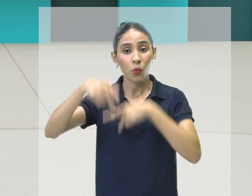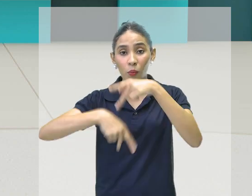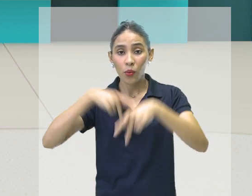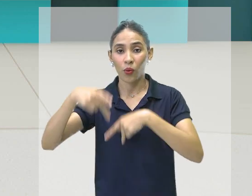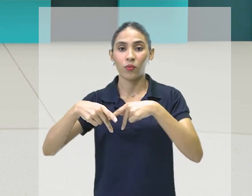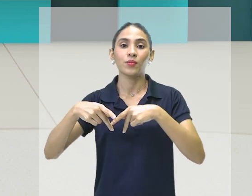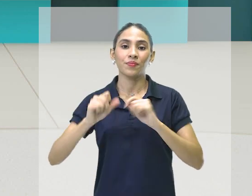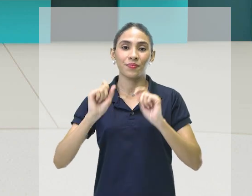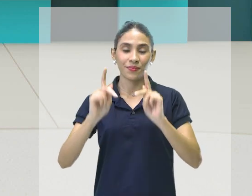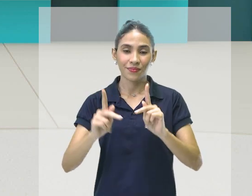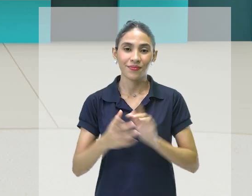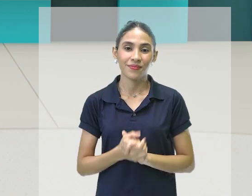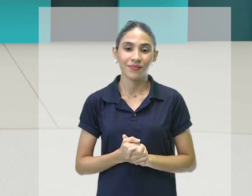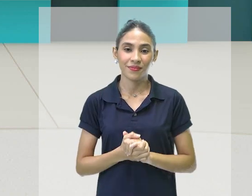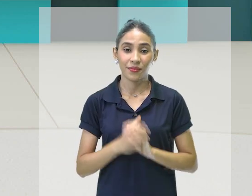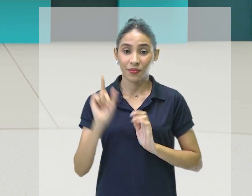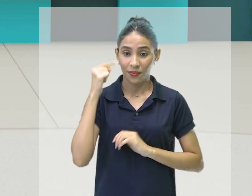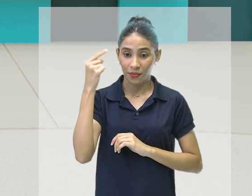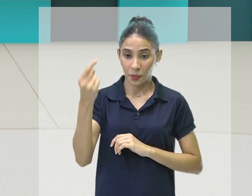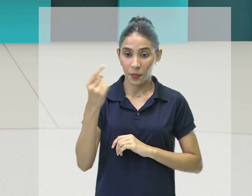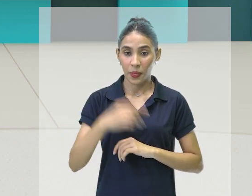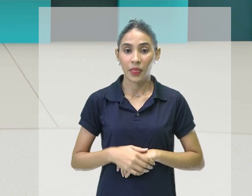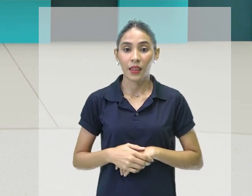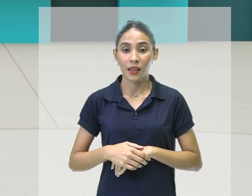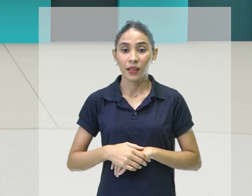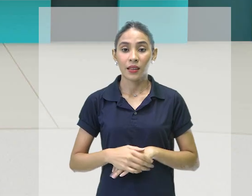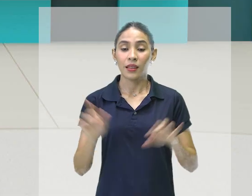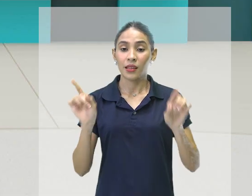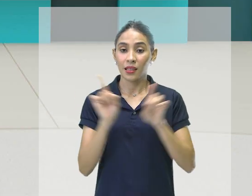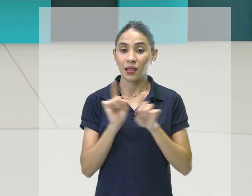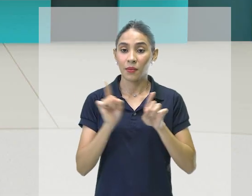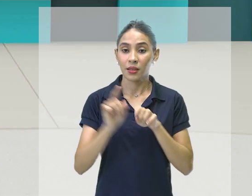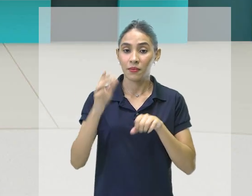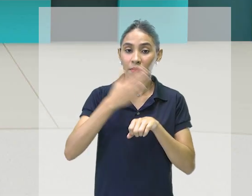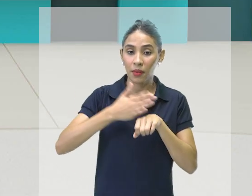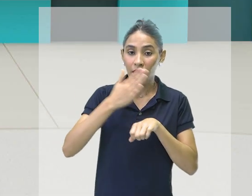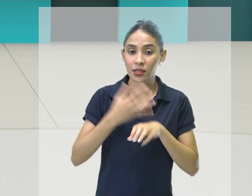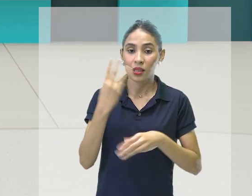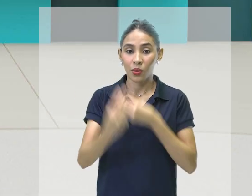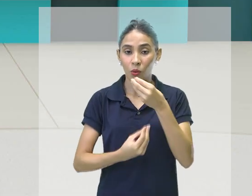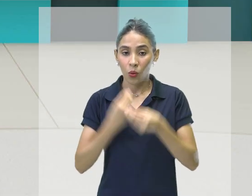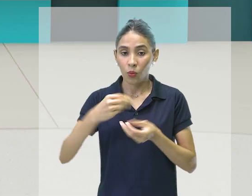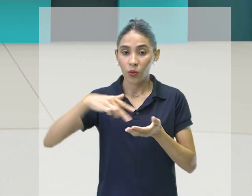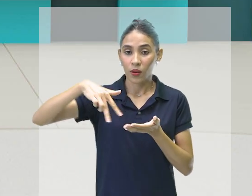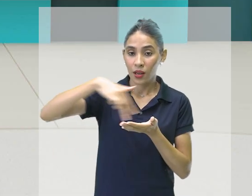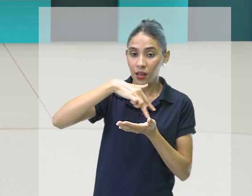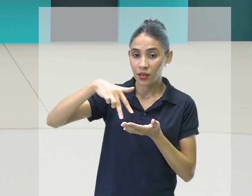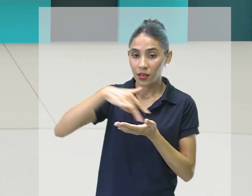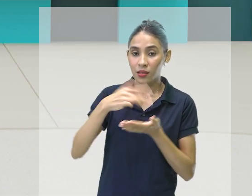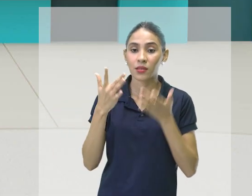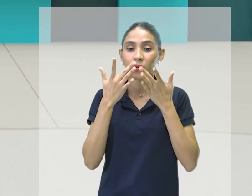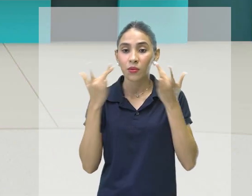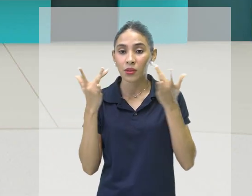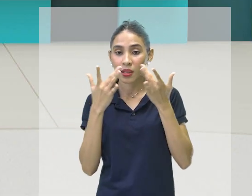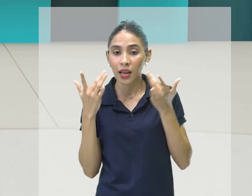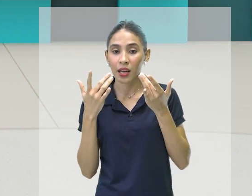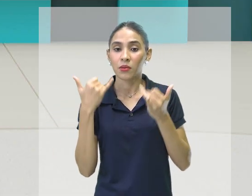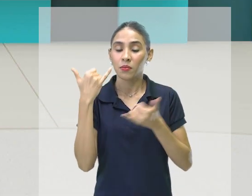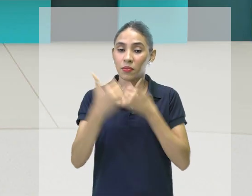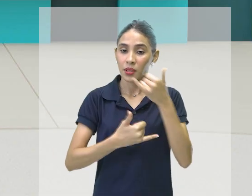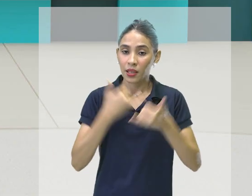nosso povo, tá certo? Prosseguindo, dessa forma, práticas como a dança,